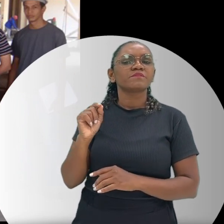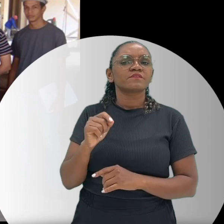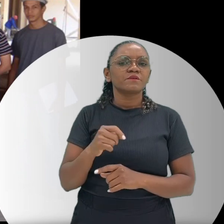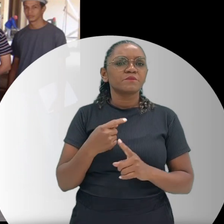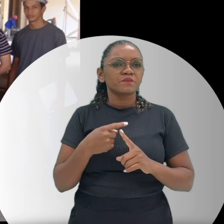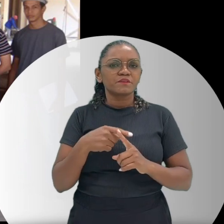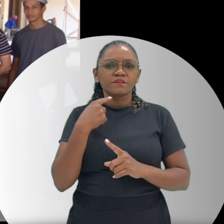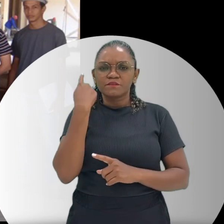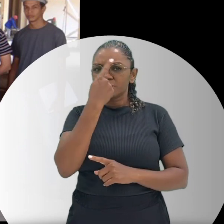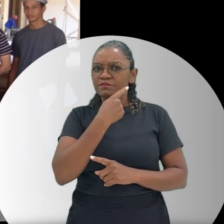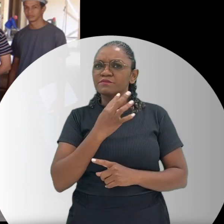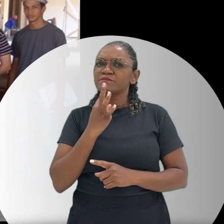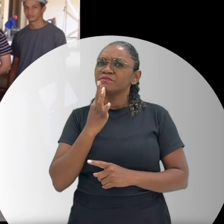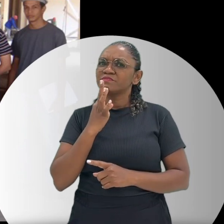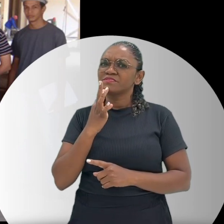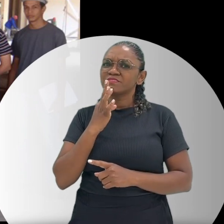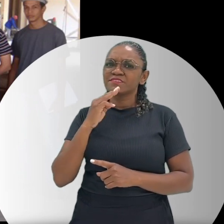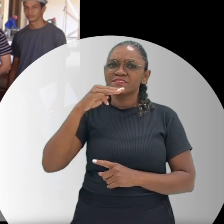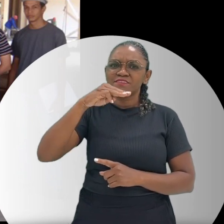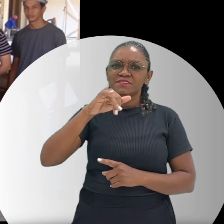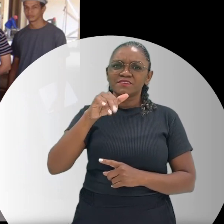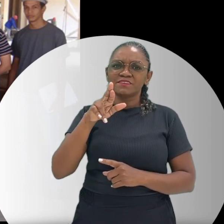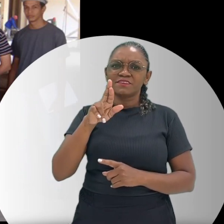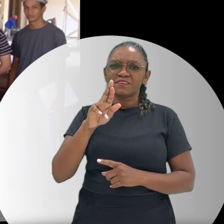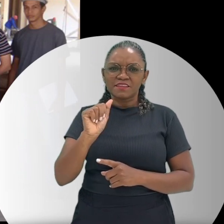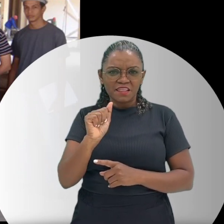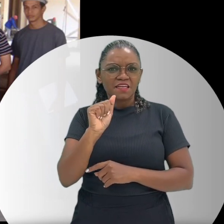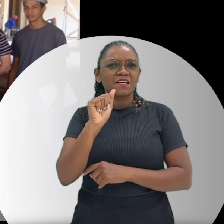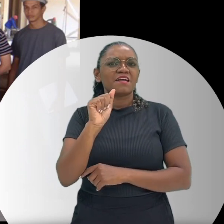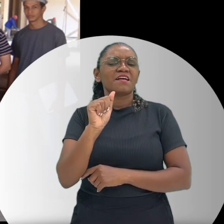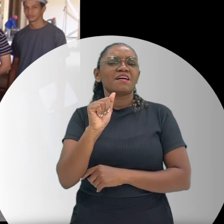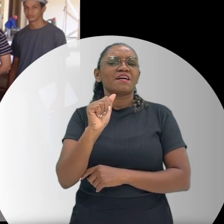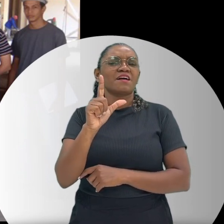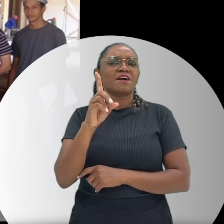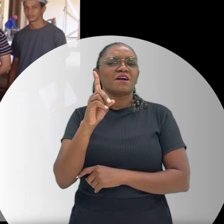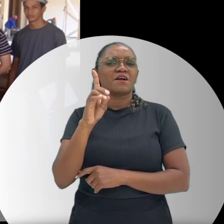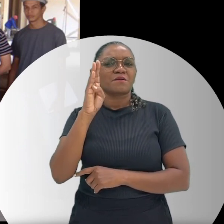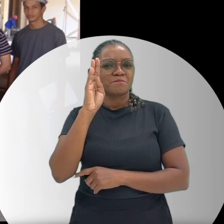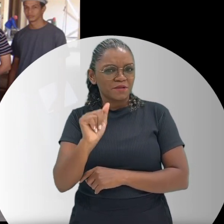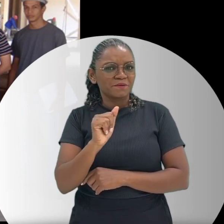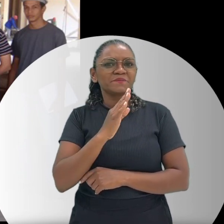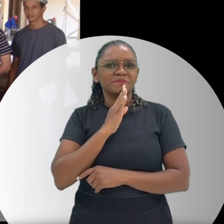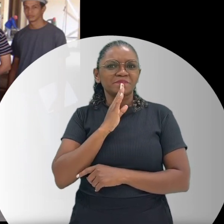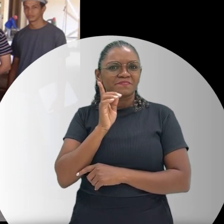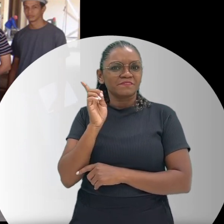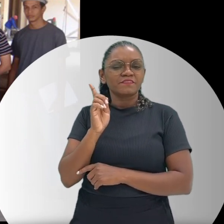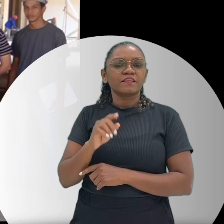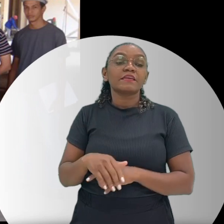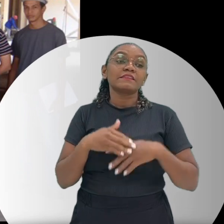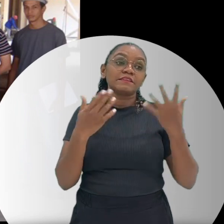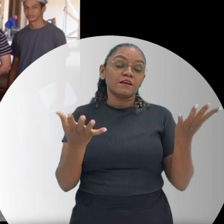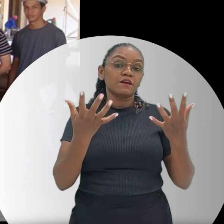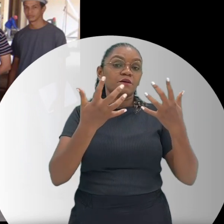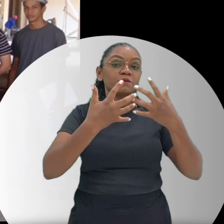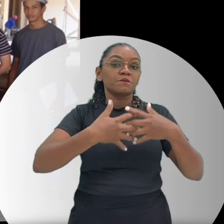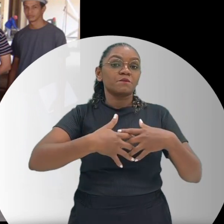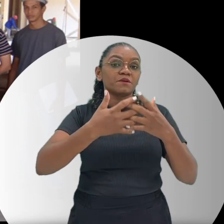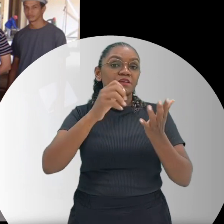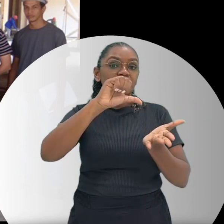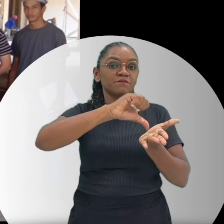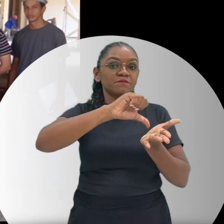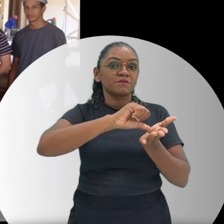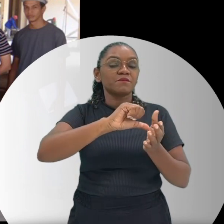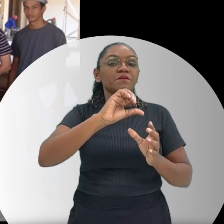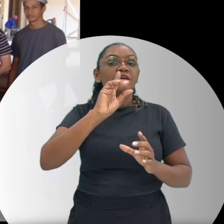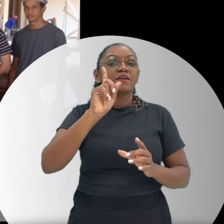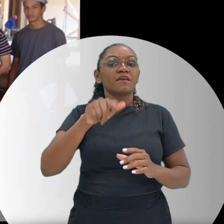rostos conhecidos ali, a Miralba. É, essa imagem, aí nós estamos no Campus Calama. hum, Na época, como eu falei,